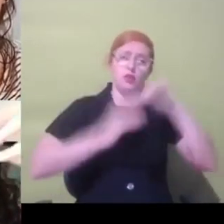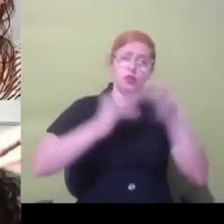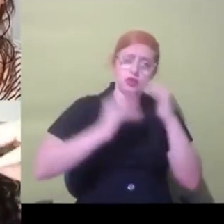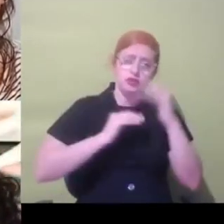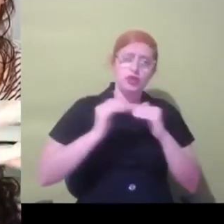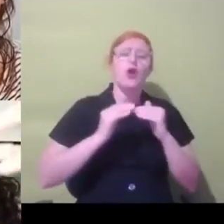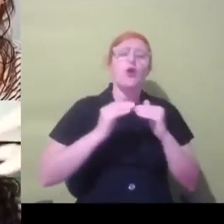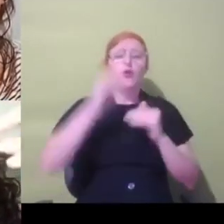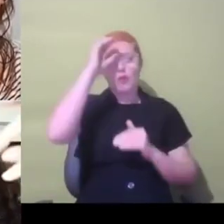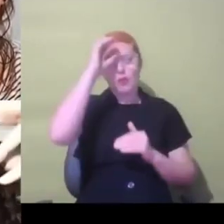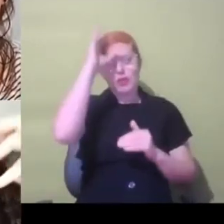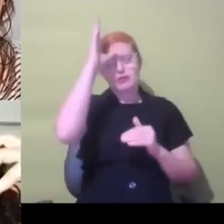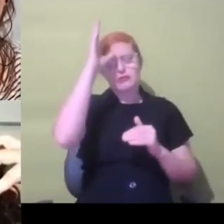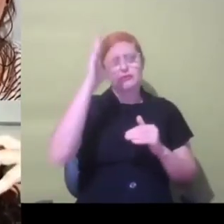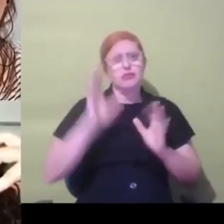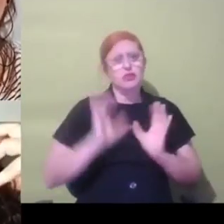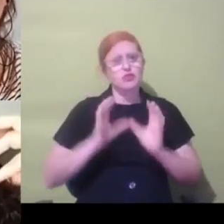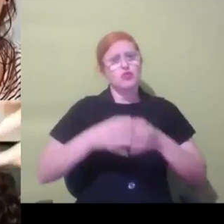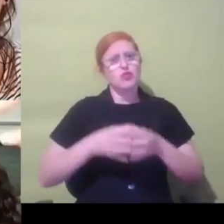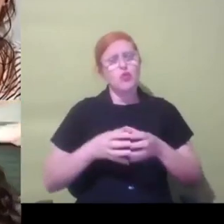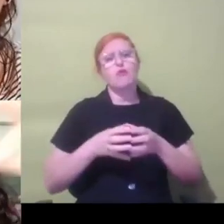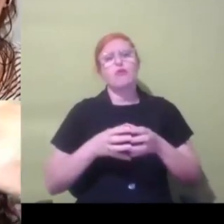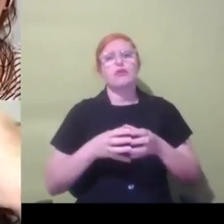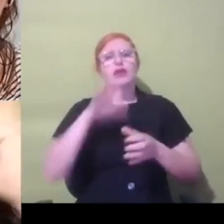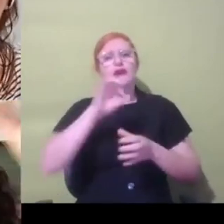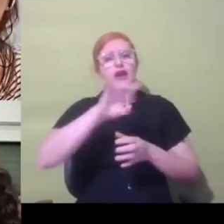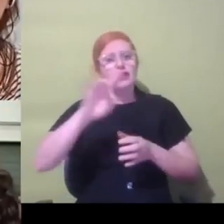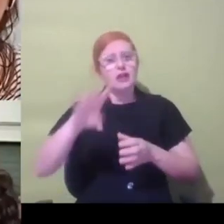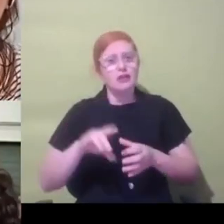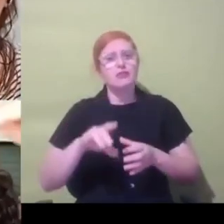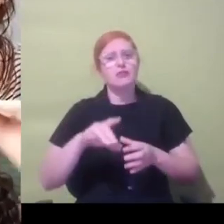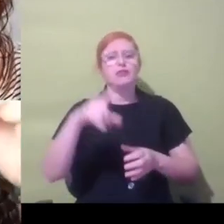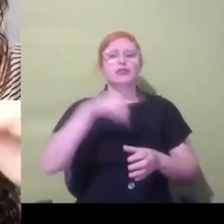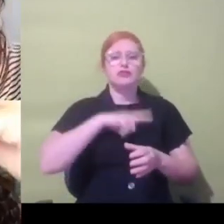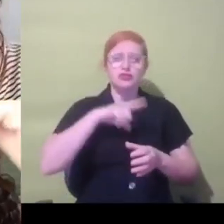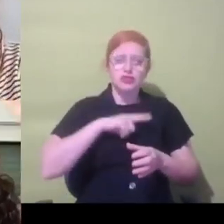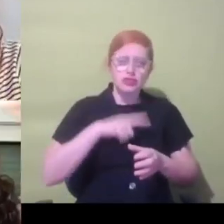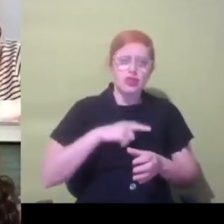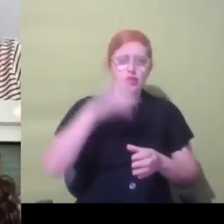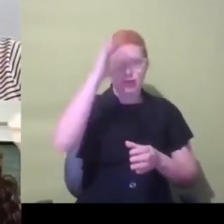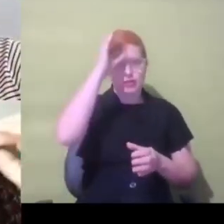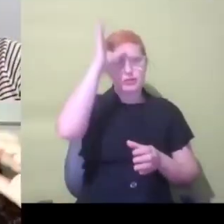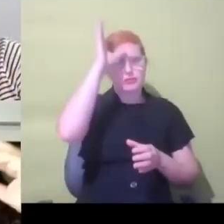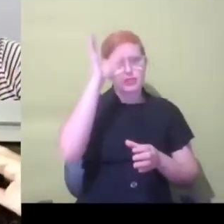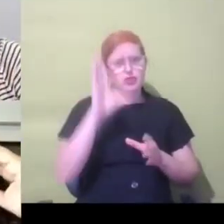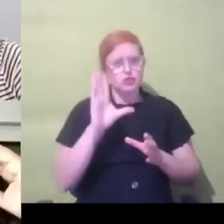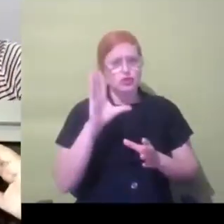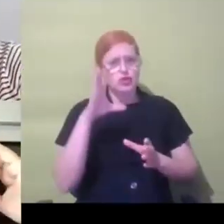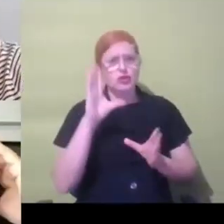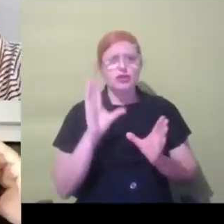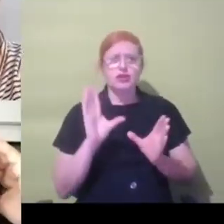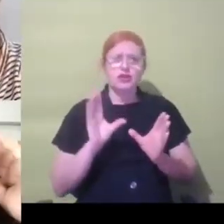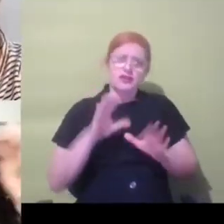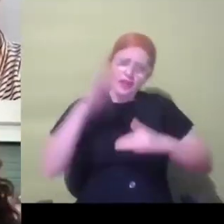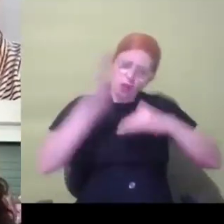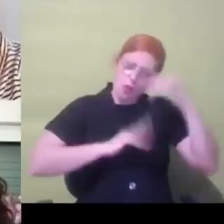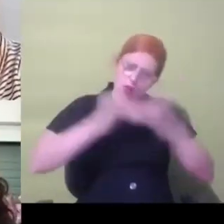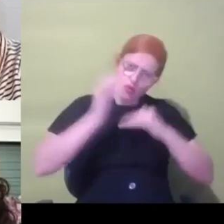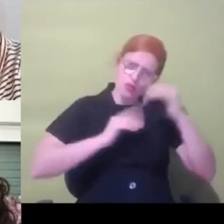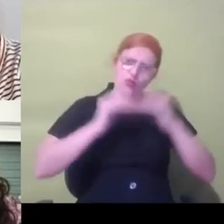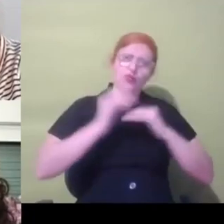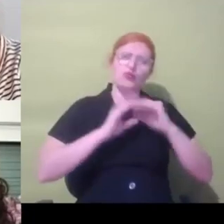construção do conhecimento coletivo, né? Então, assim, cada um traz seu conhecimento e a gente vai fazendo essa construção coletiva do